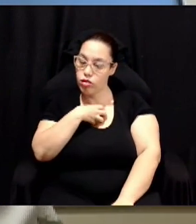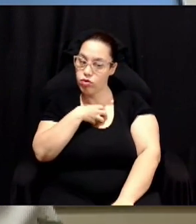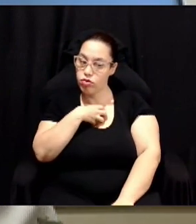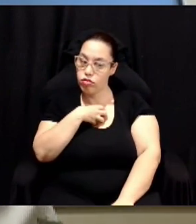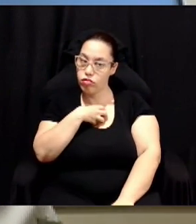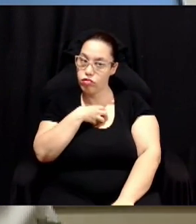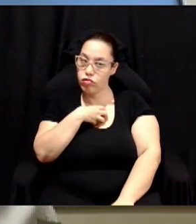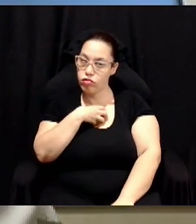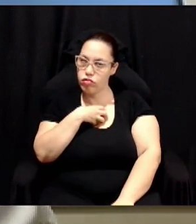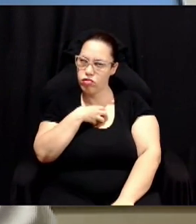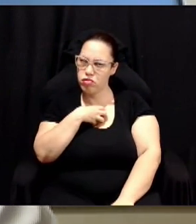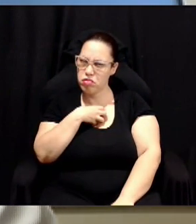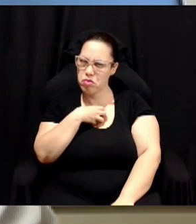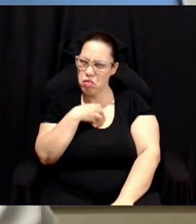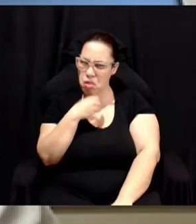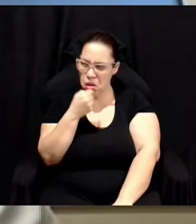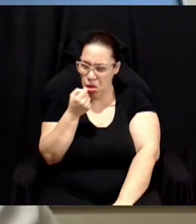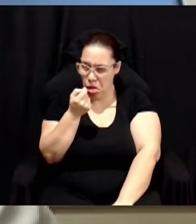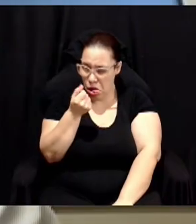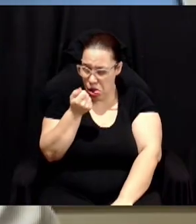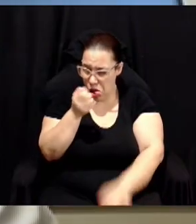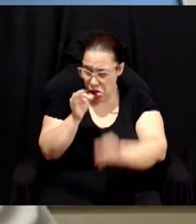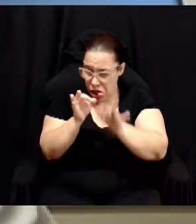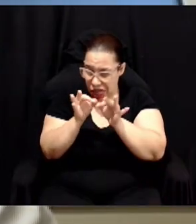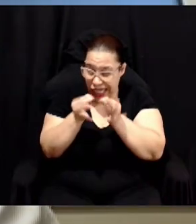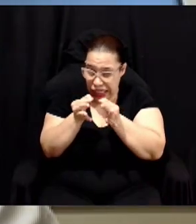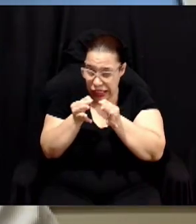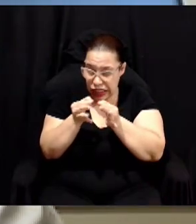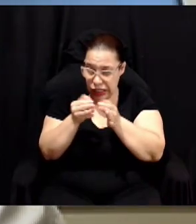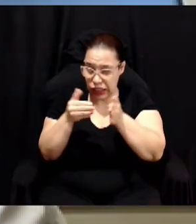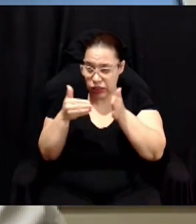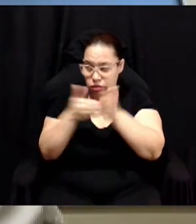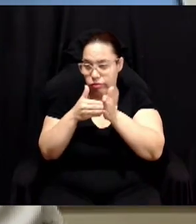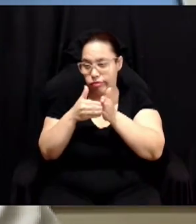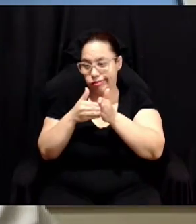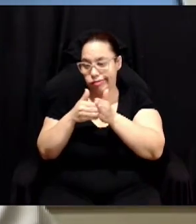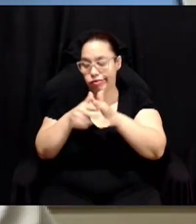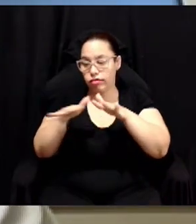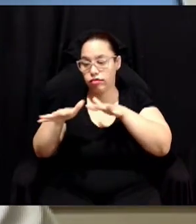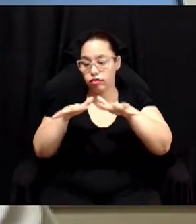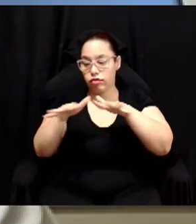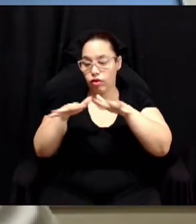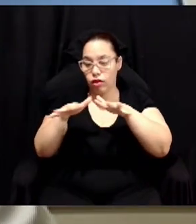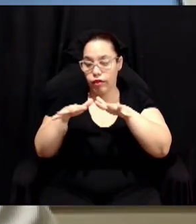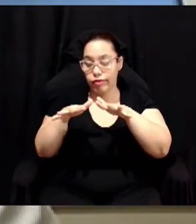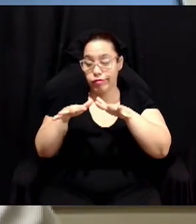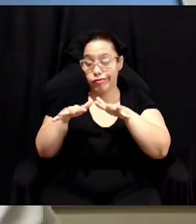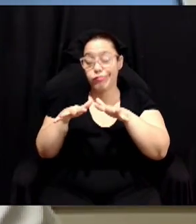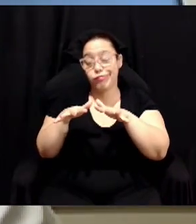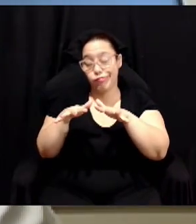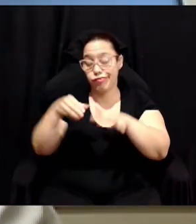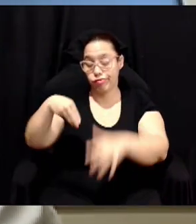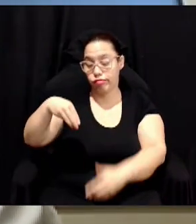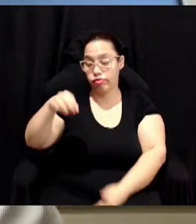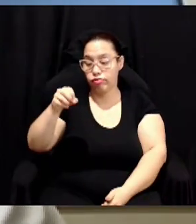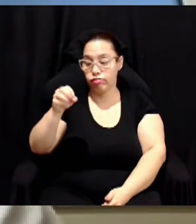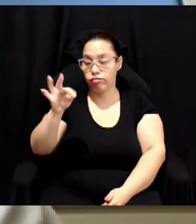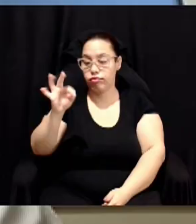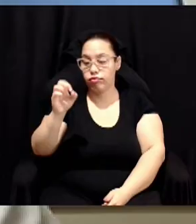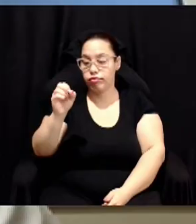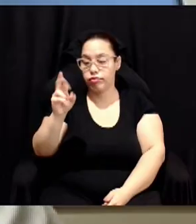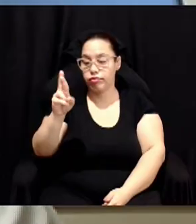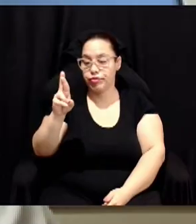tão limitantes quanto os sintomas relacionados ao movimento chamados motores. Os não motores